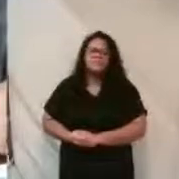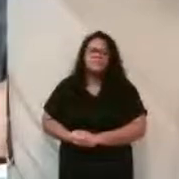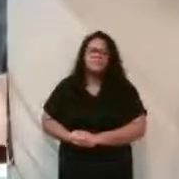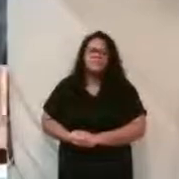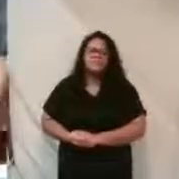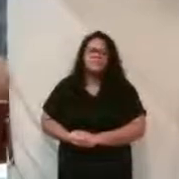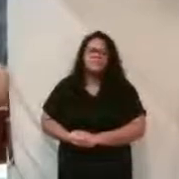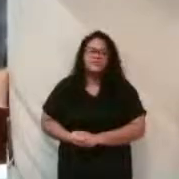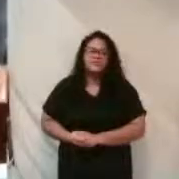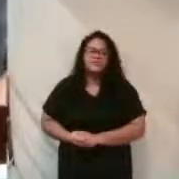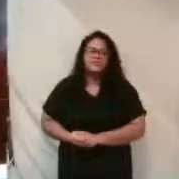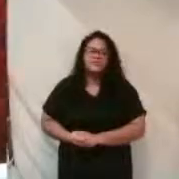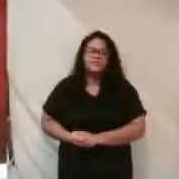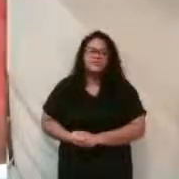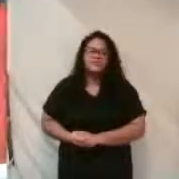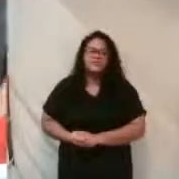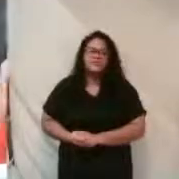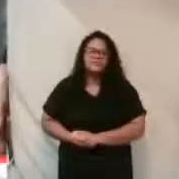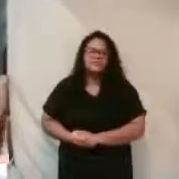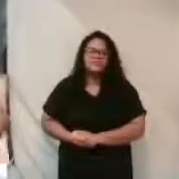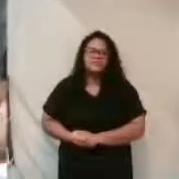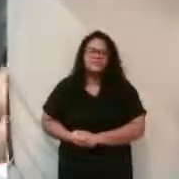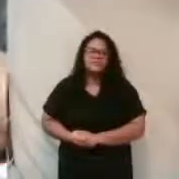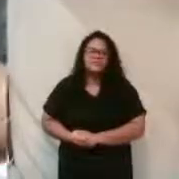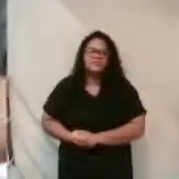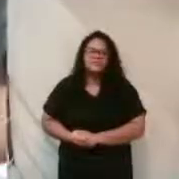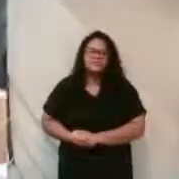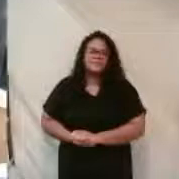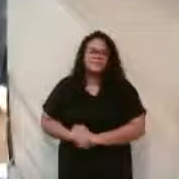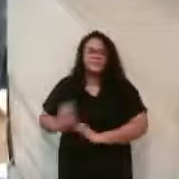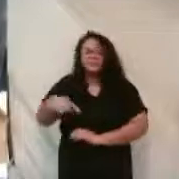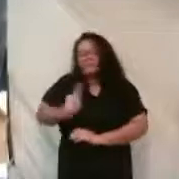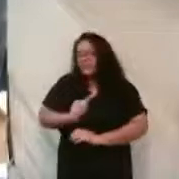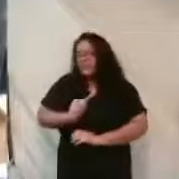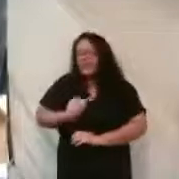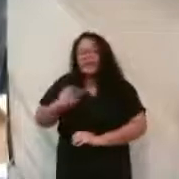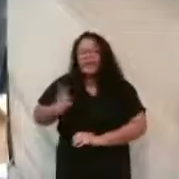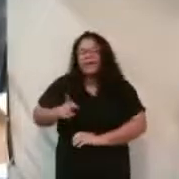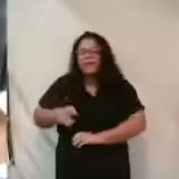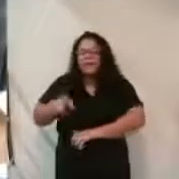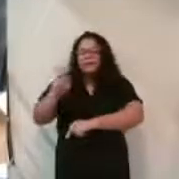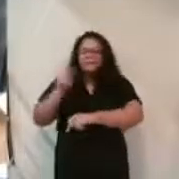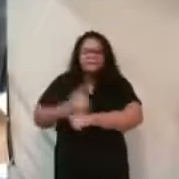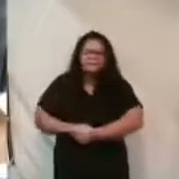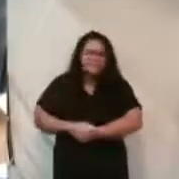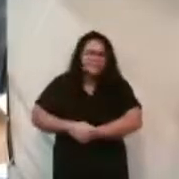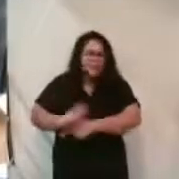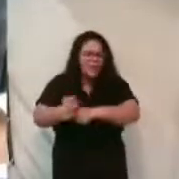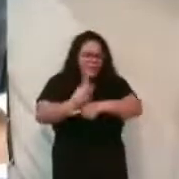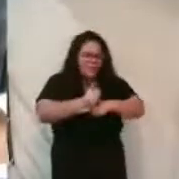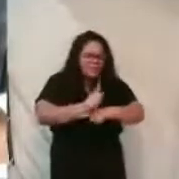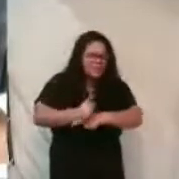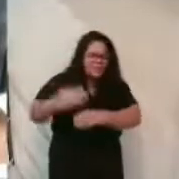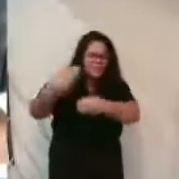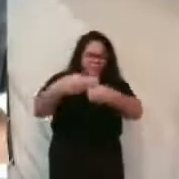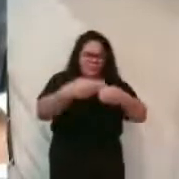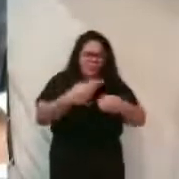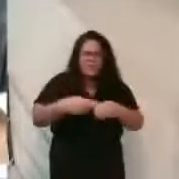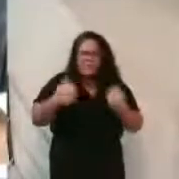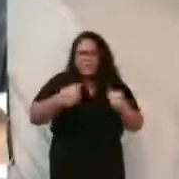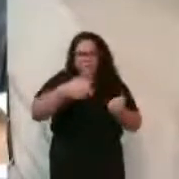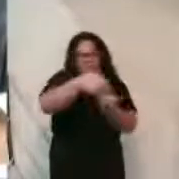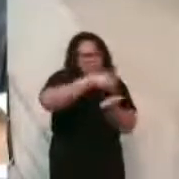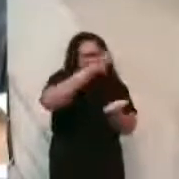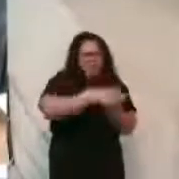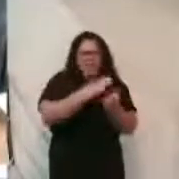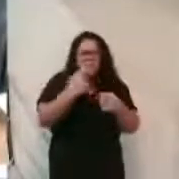problema. Mas a gente acabava multando outra vez os municípios pelo fato de serem reincidentes. E a gente não via solução. Até que